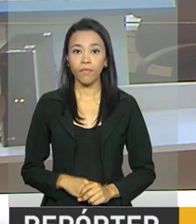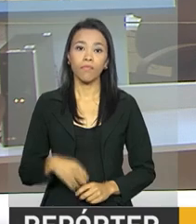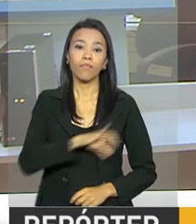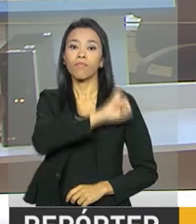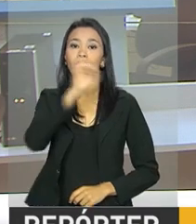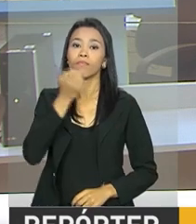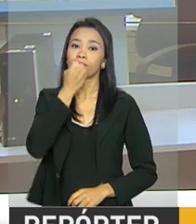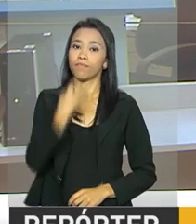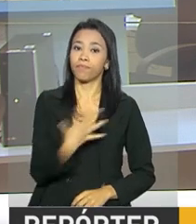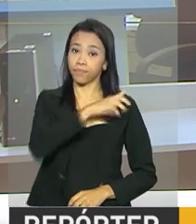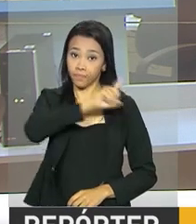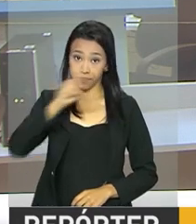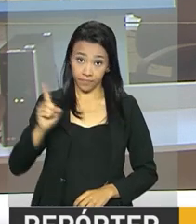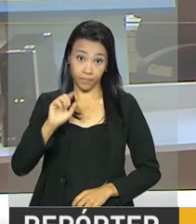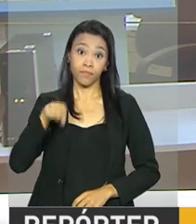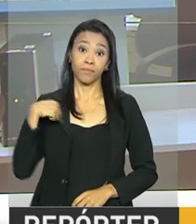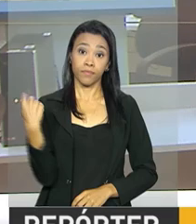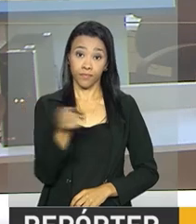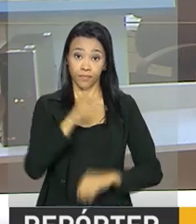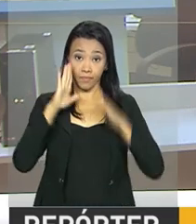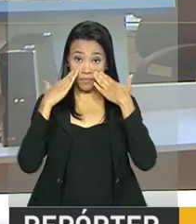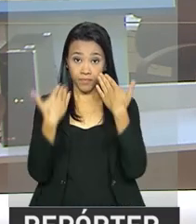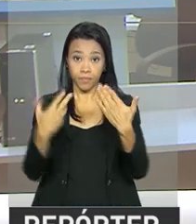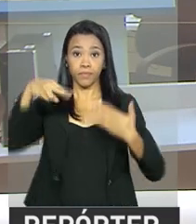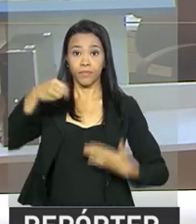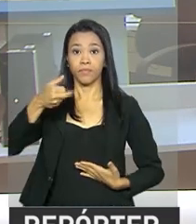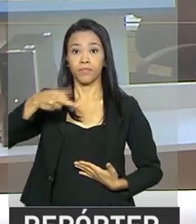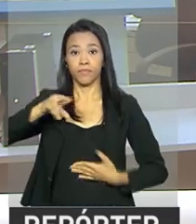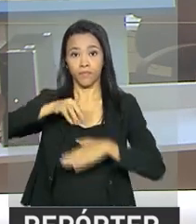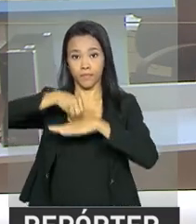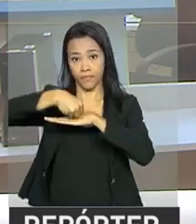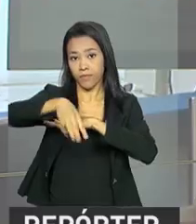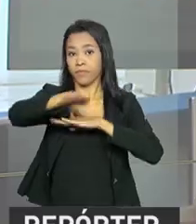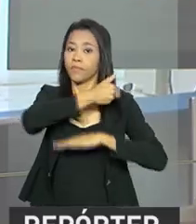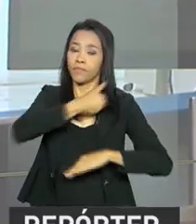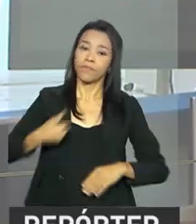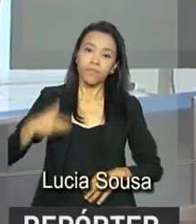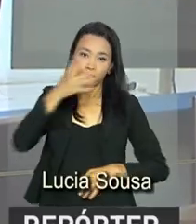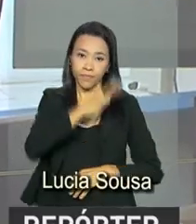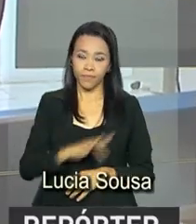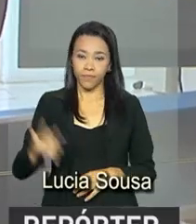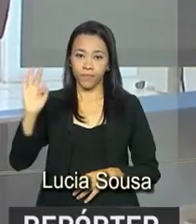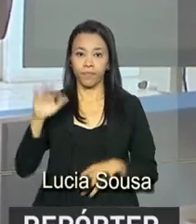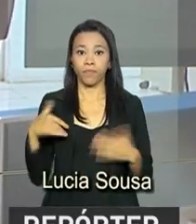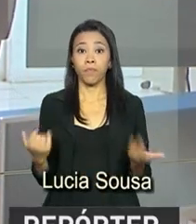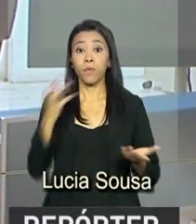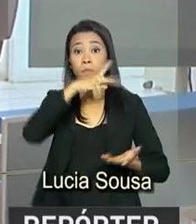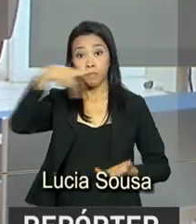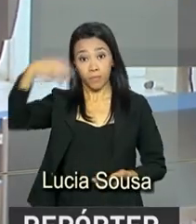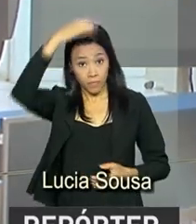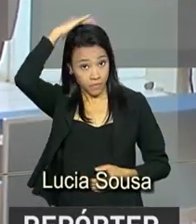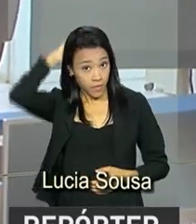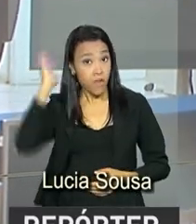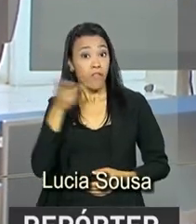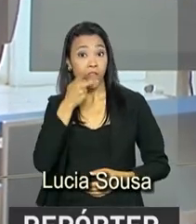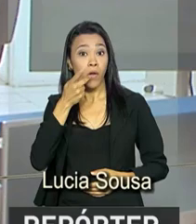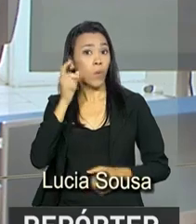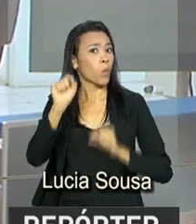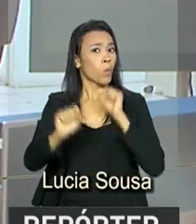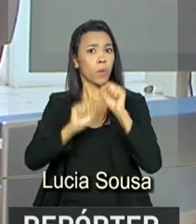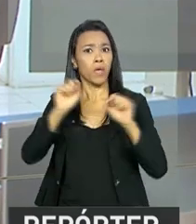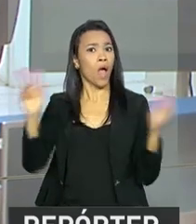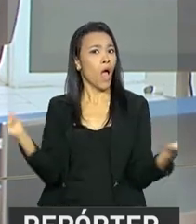Olá bom dia o repórter NBR está de volta com as notícias do governo federal o presidente Michel Temer comentou o resultado das